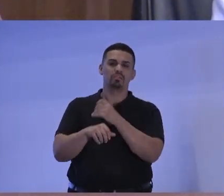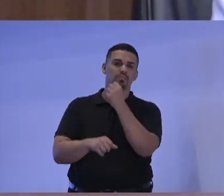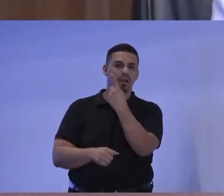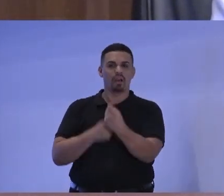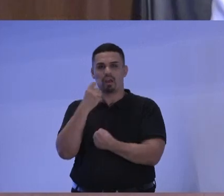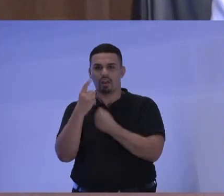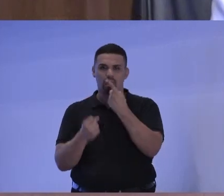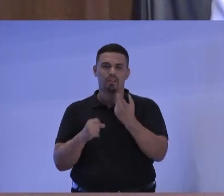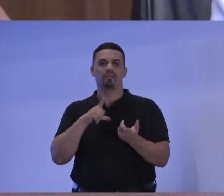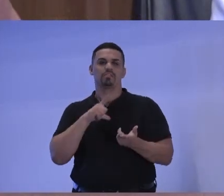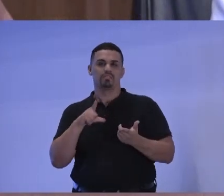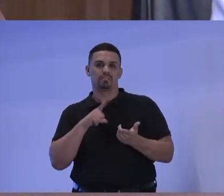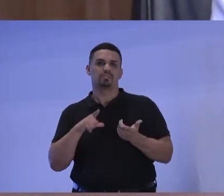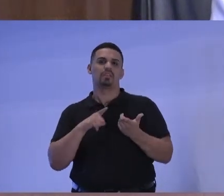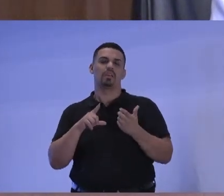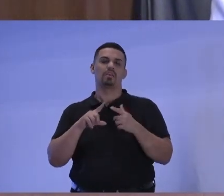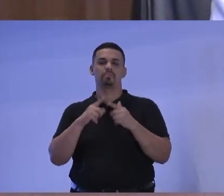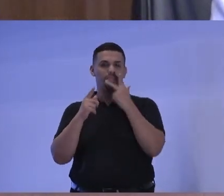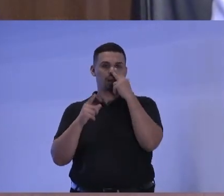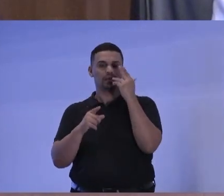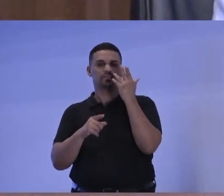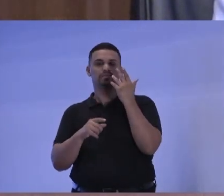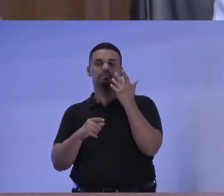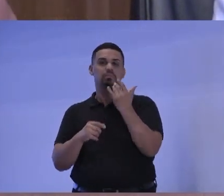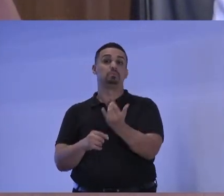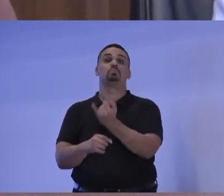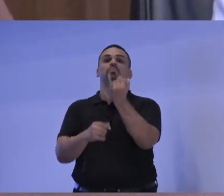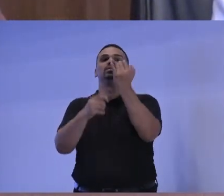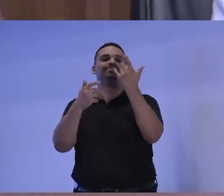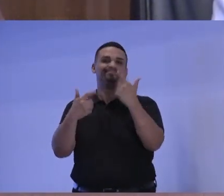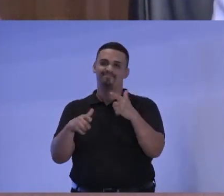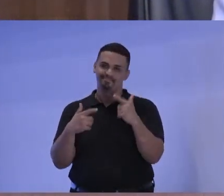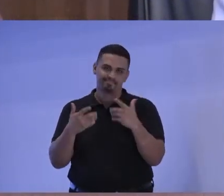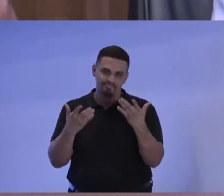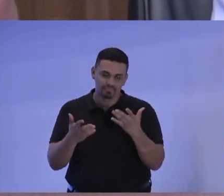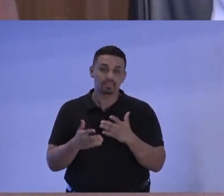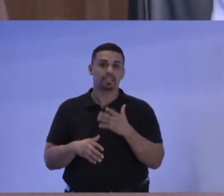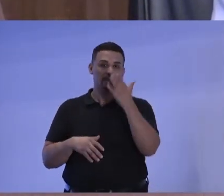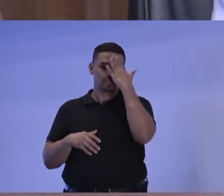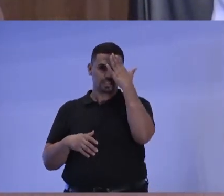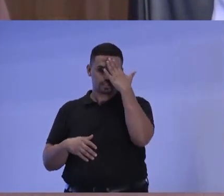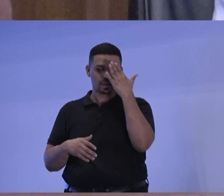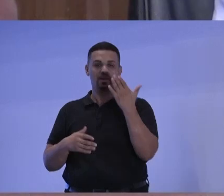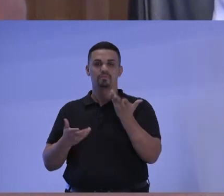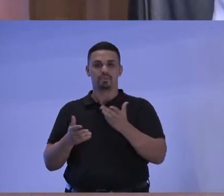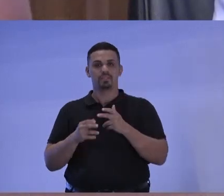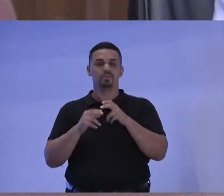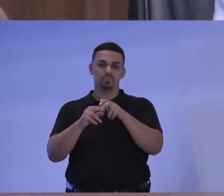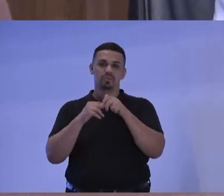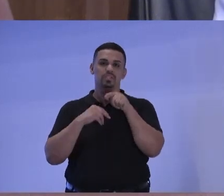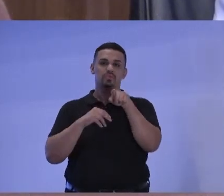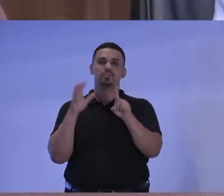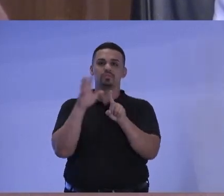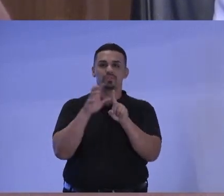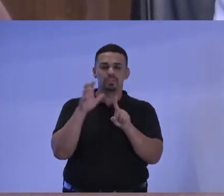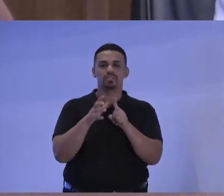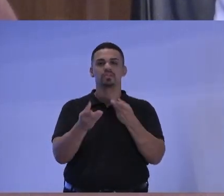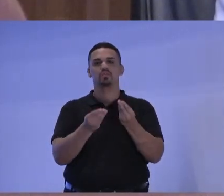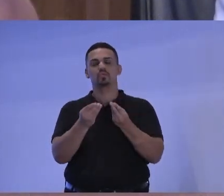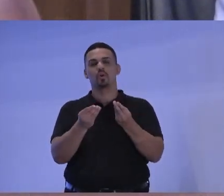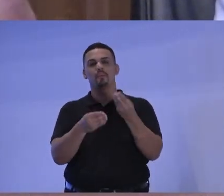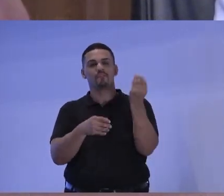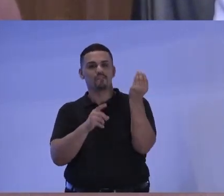financiamento em pesquisa, na produção científica também. Isso reverbera nas impossibilidades, nas debilidades também nos